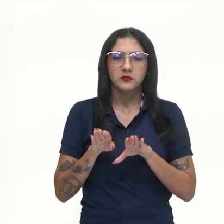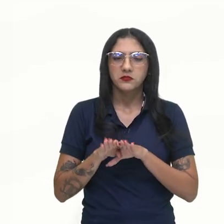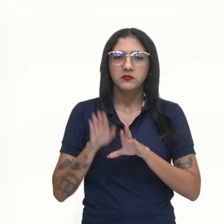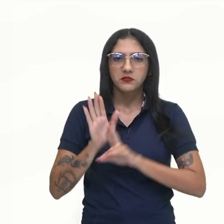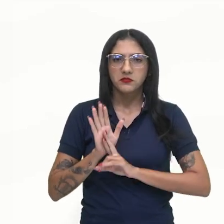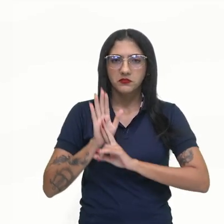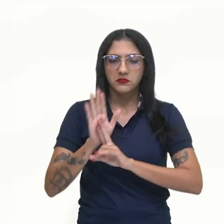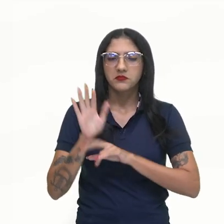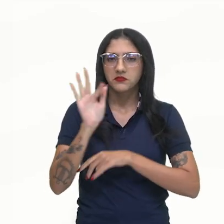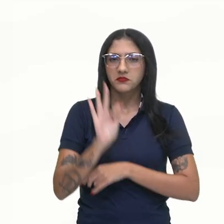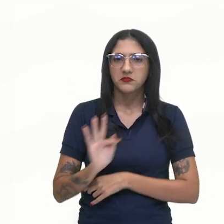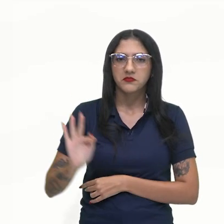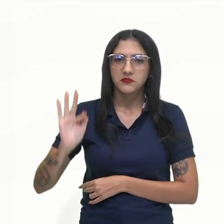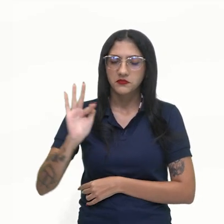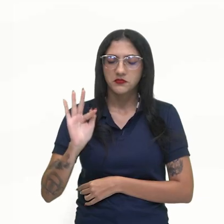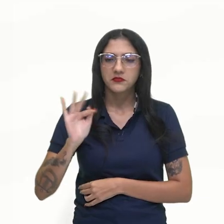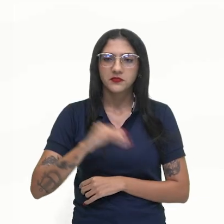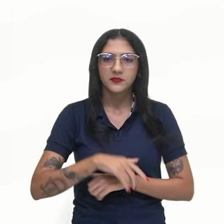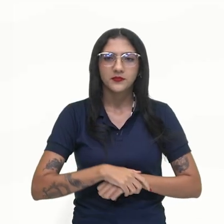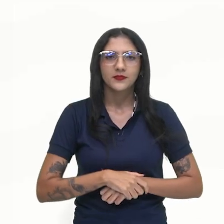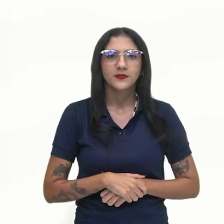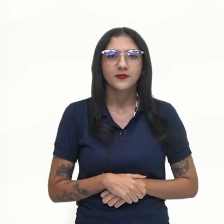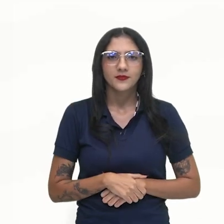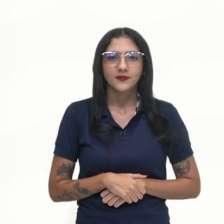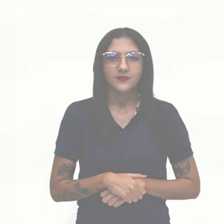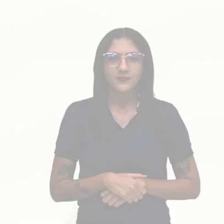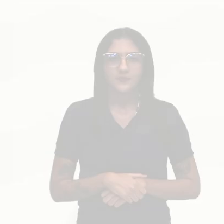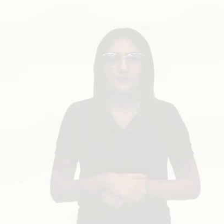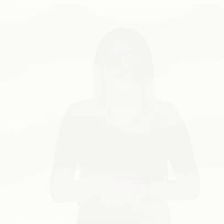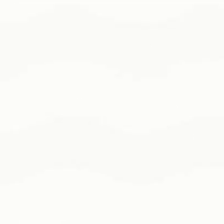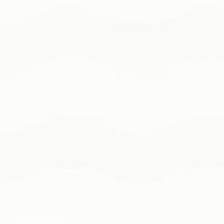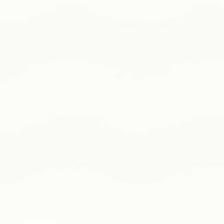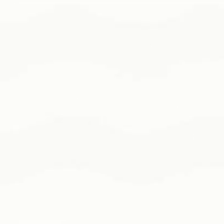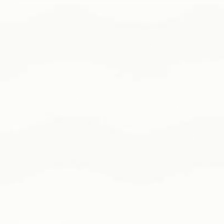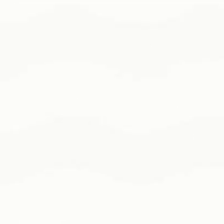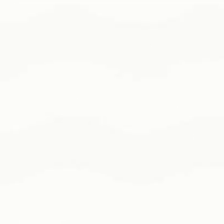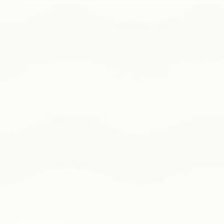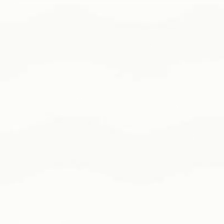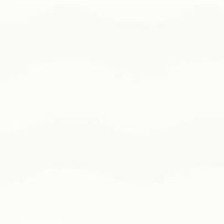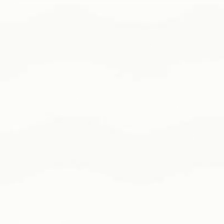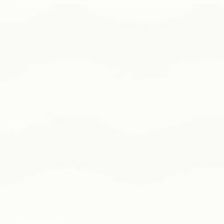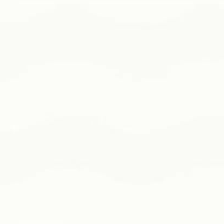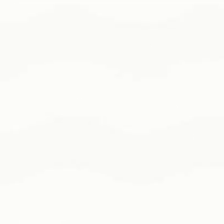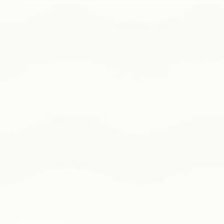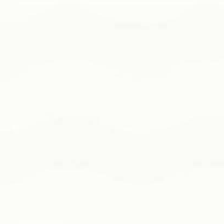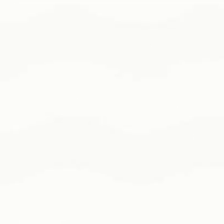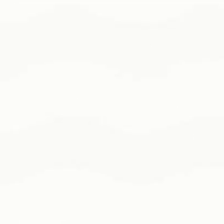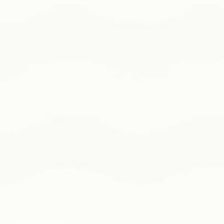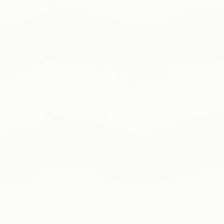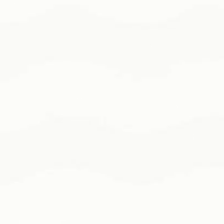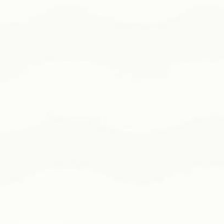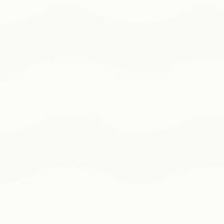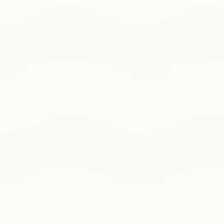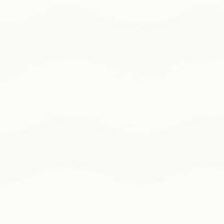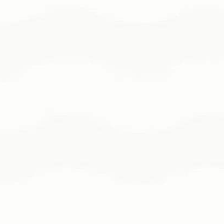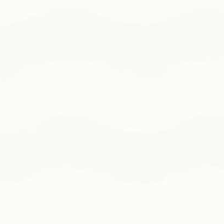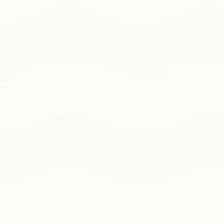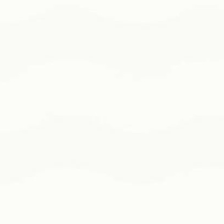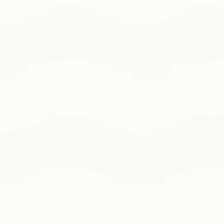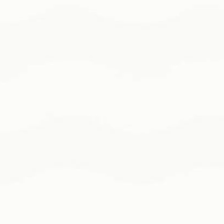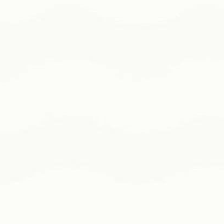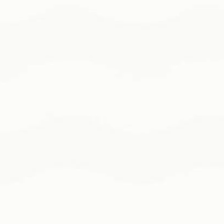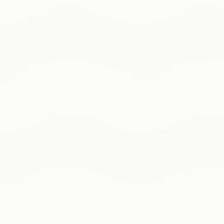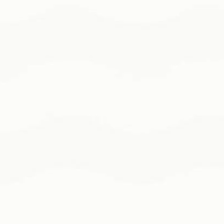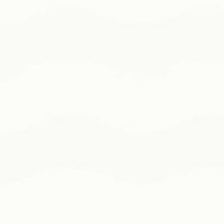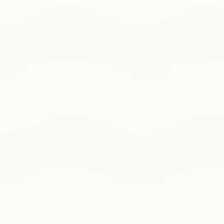Suprema Federal, ela emphasized ela enfatizou a